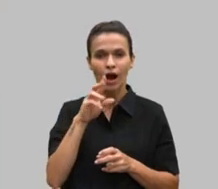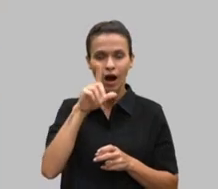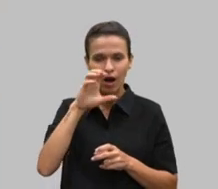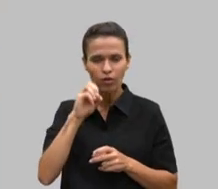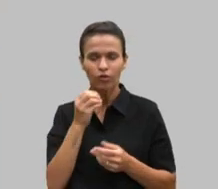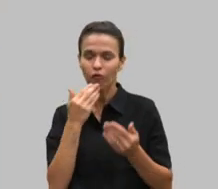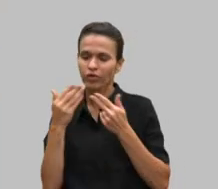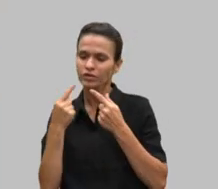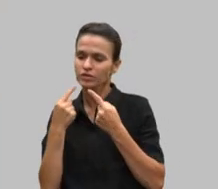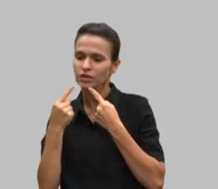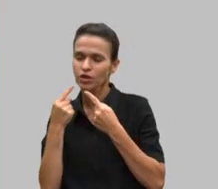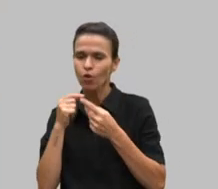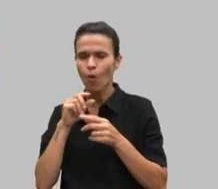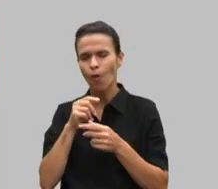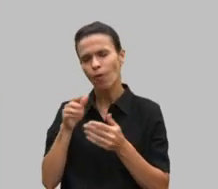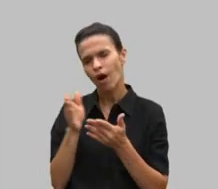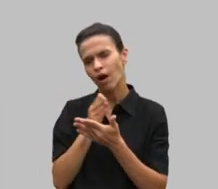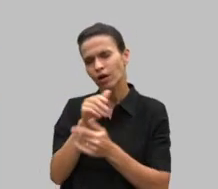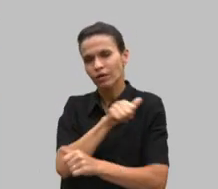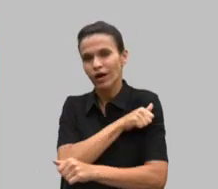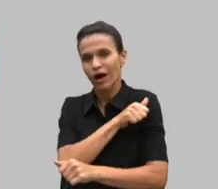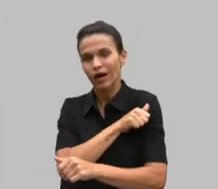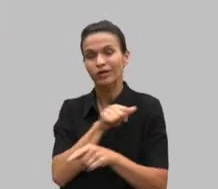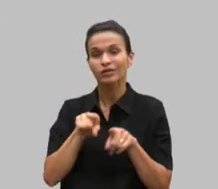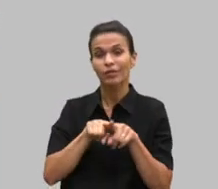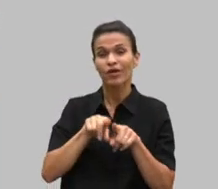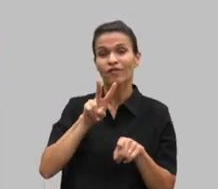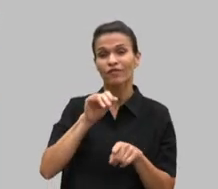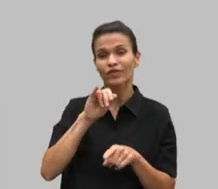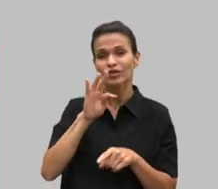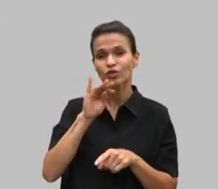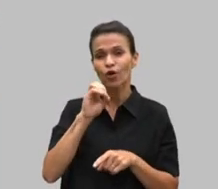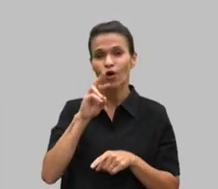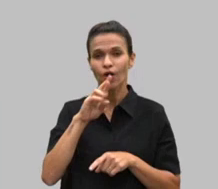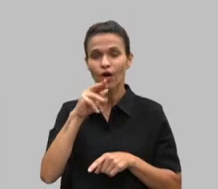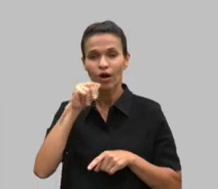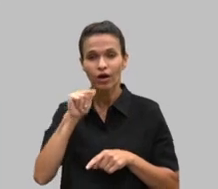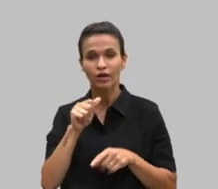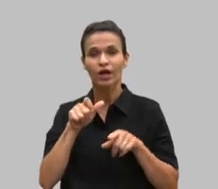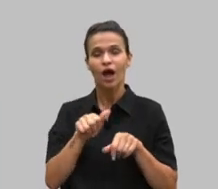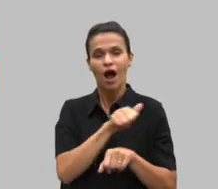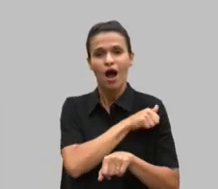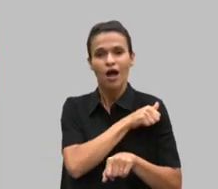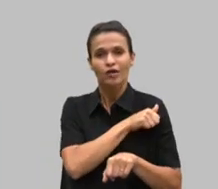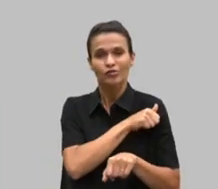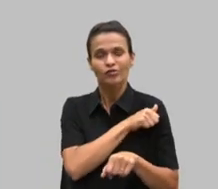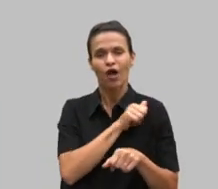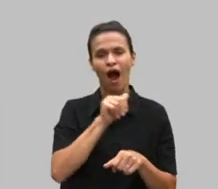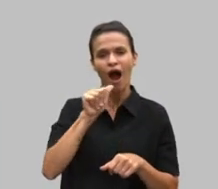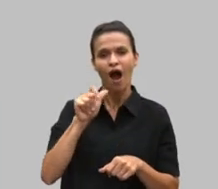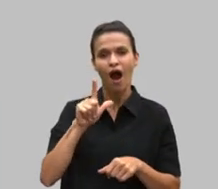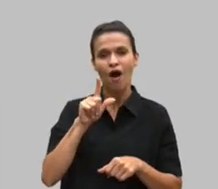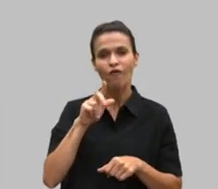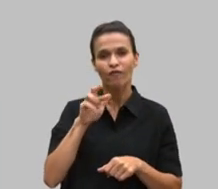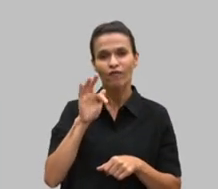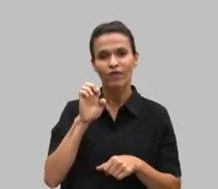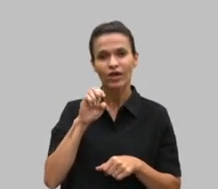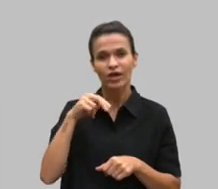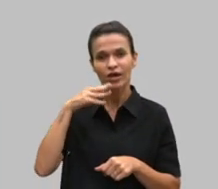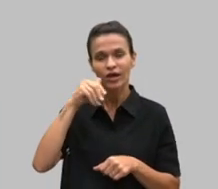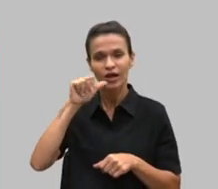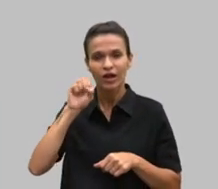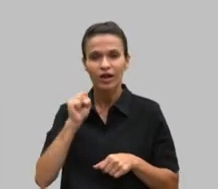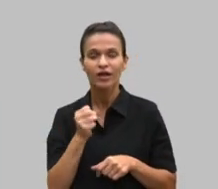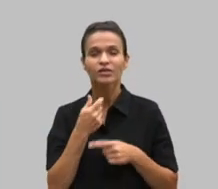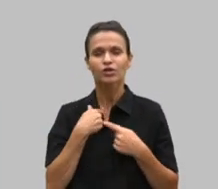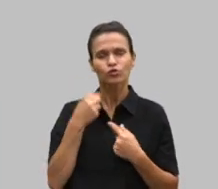com a Vitória também lá da cidade de Alfenas estudante que tá aqui também e os dois ela tá falar olha eu tenho um sonho